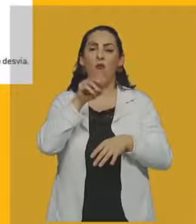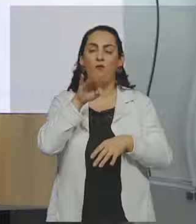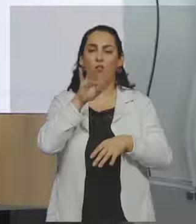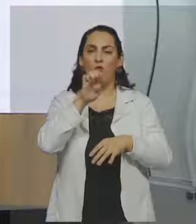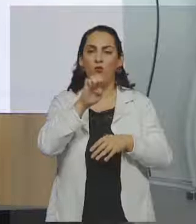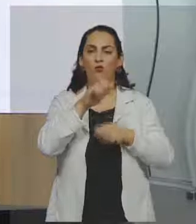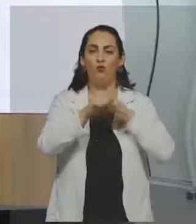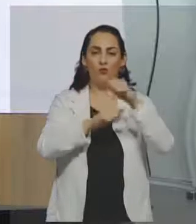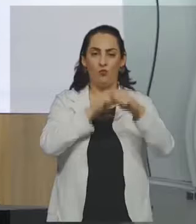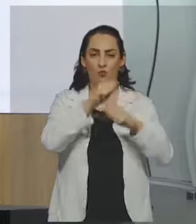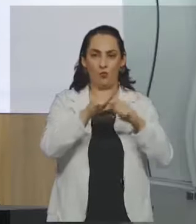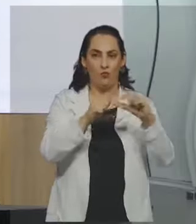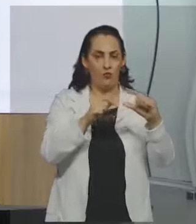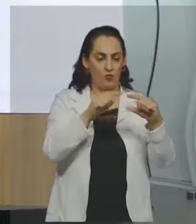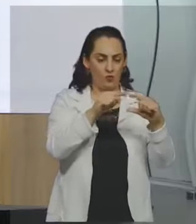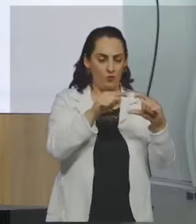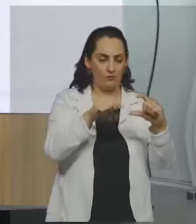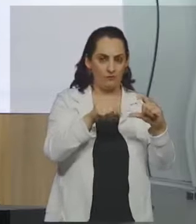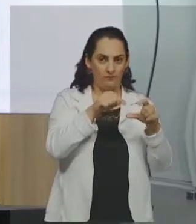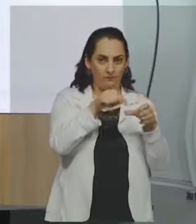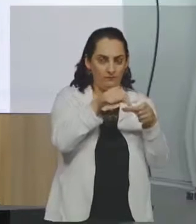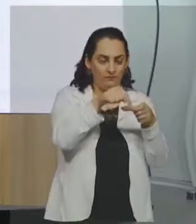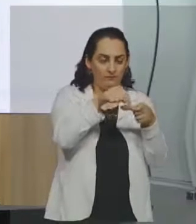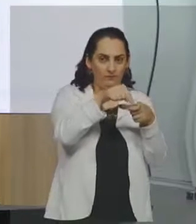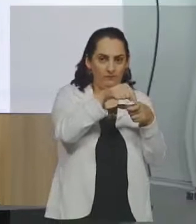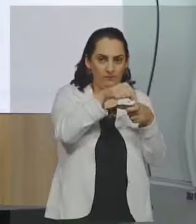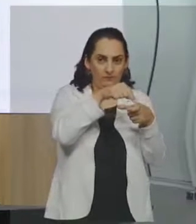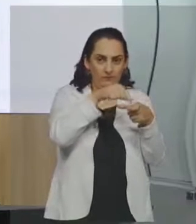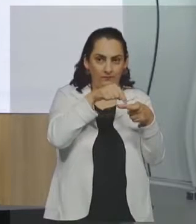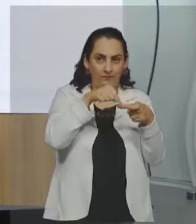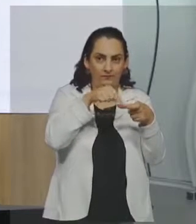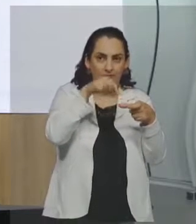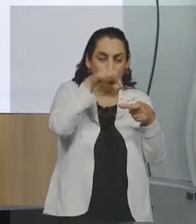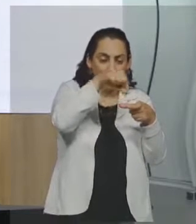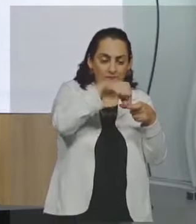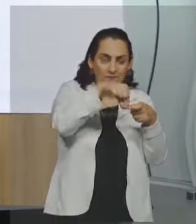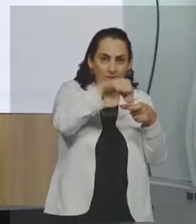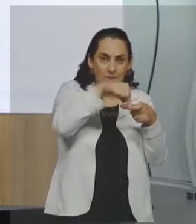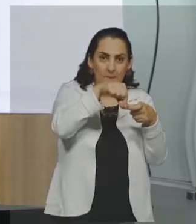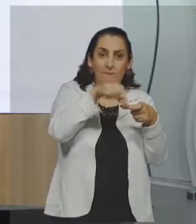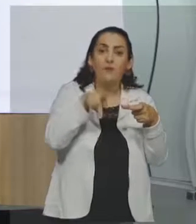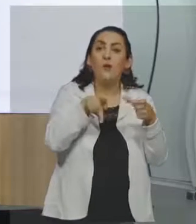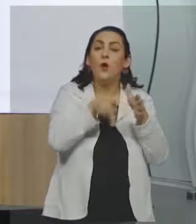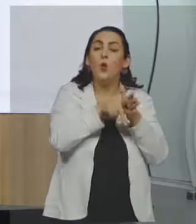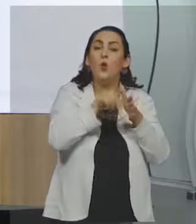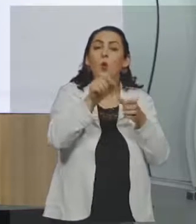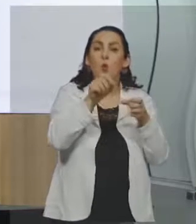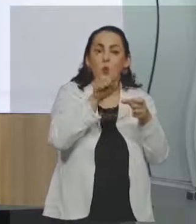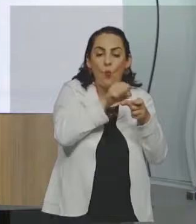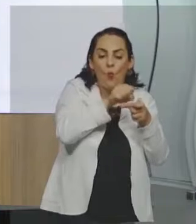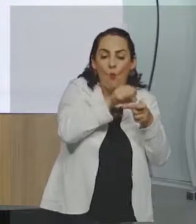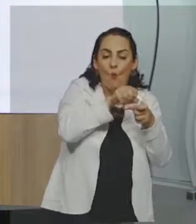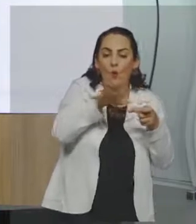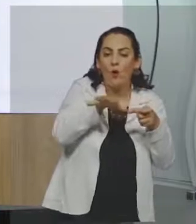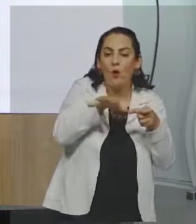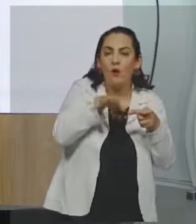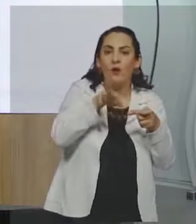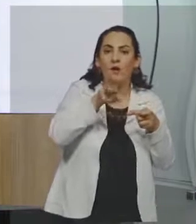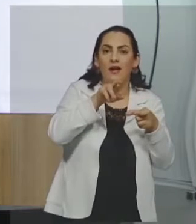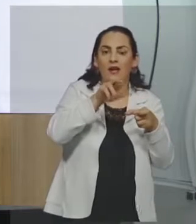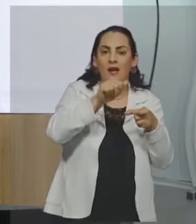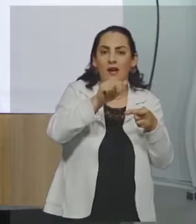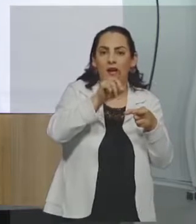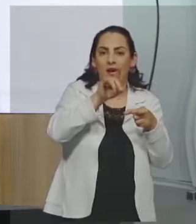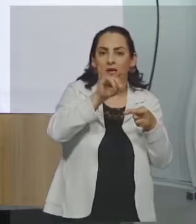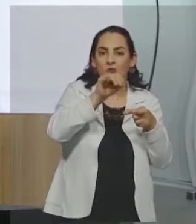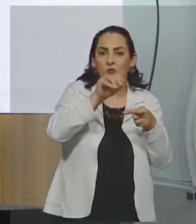vai ser emitida essas partículas. Essas partículas elas são radioativas. Elas têm ali tem um